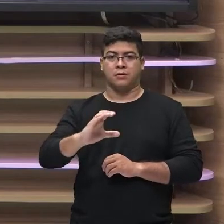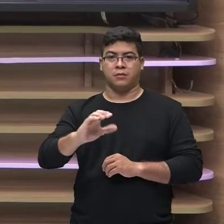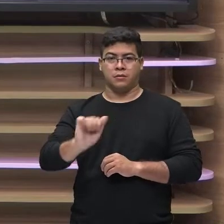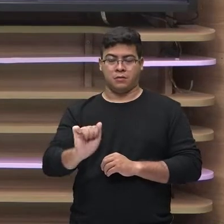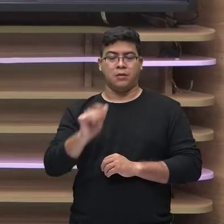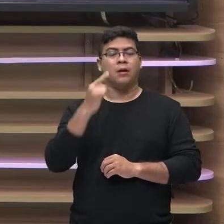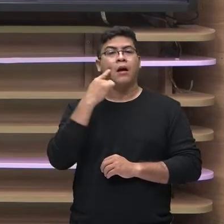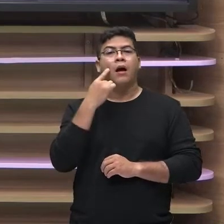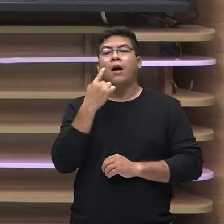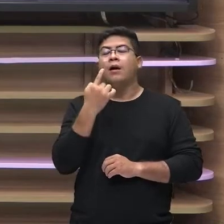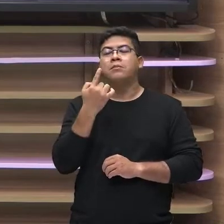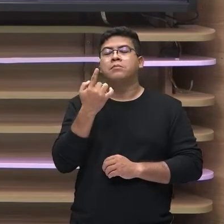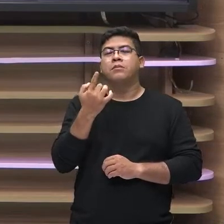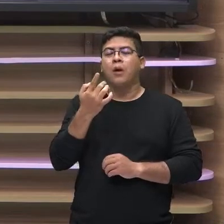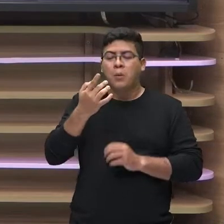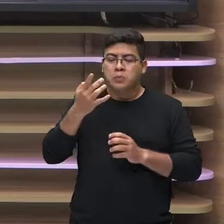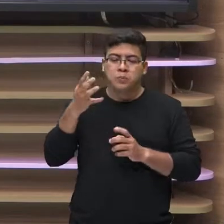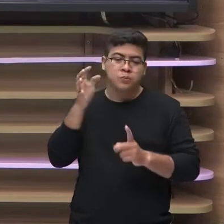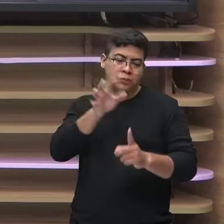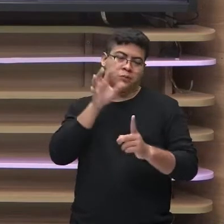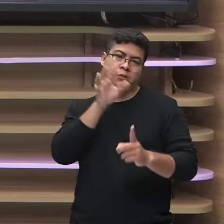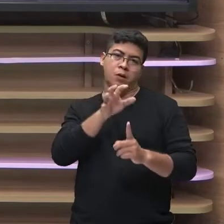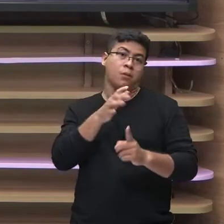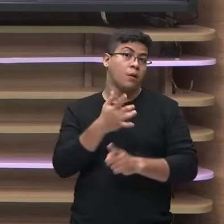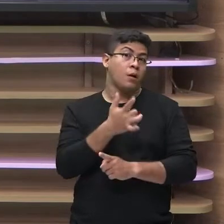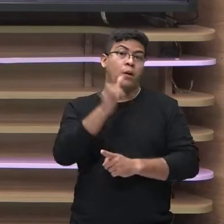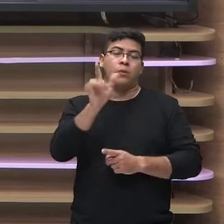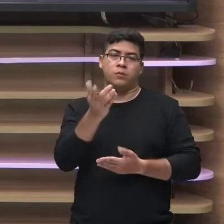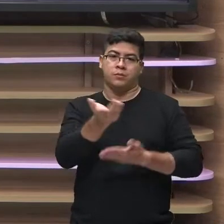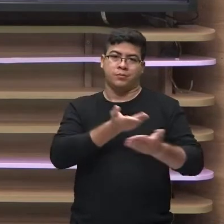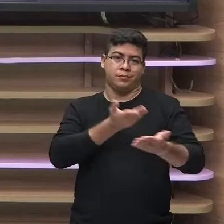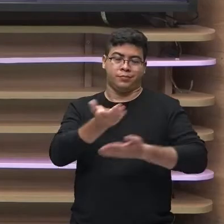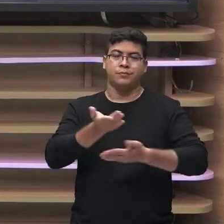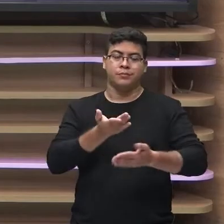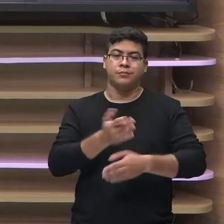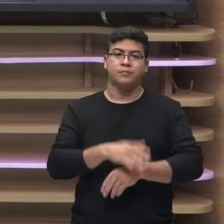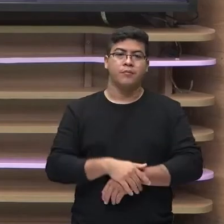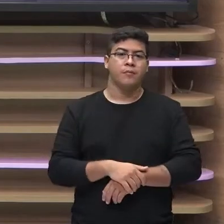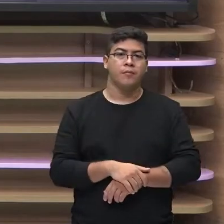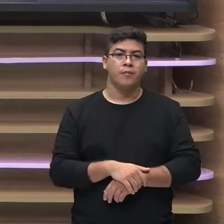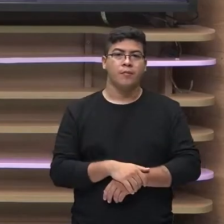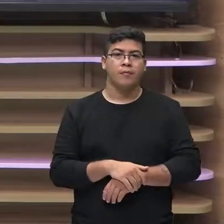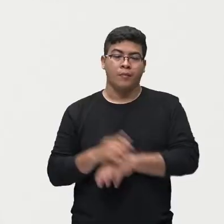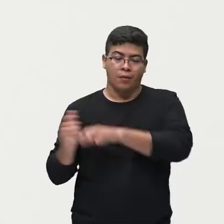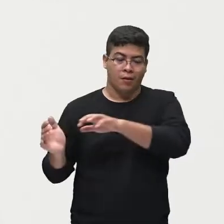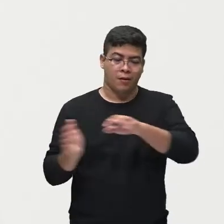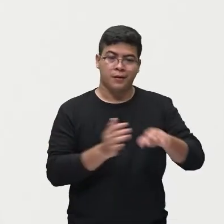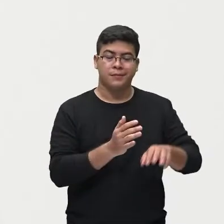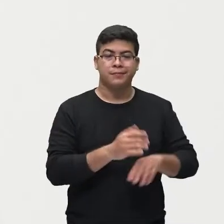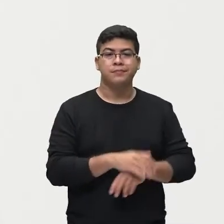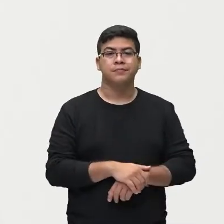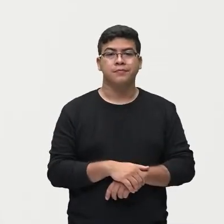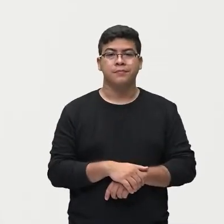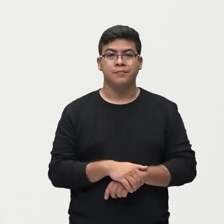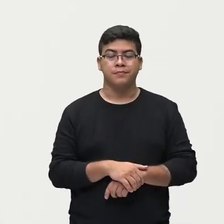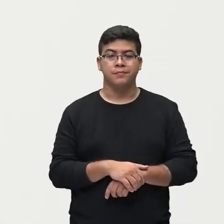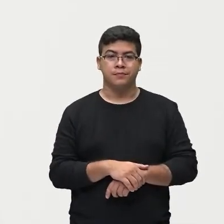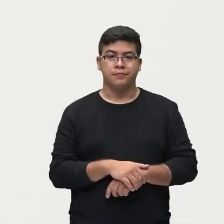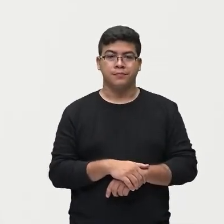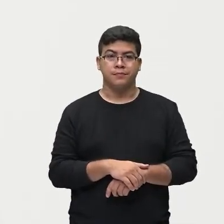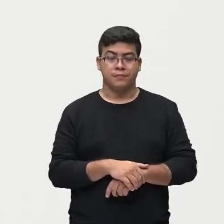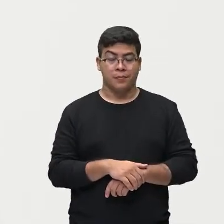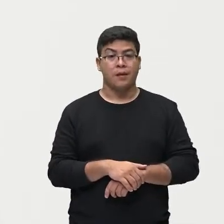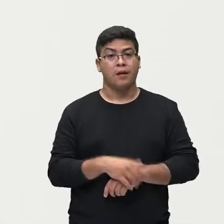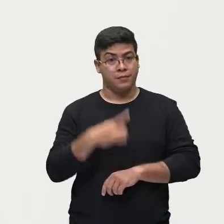convivência com outra pessoa. Ok? Vamos agora para outras ideias da nossa avaliação, rapidinho. Também